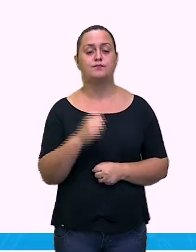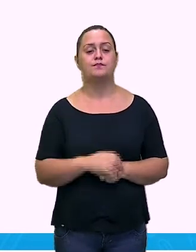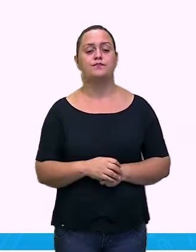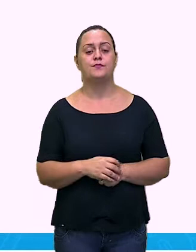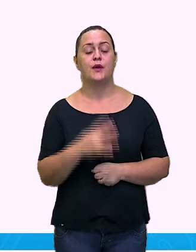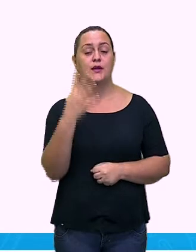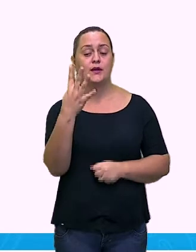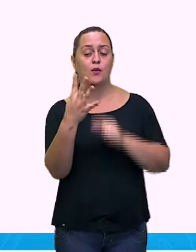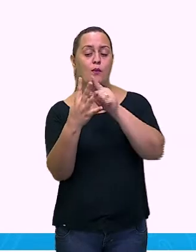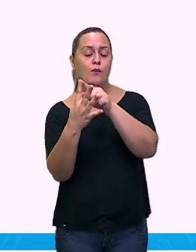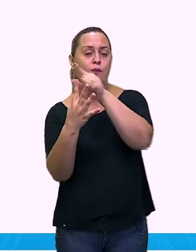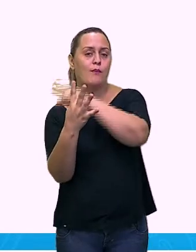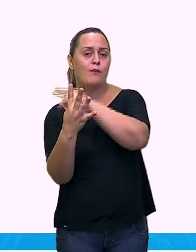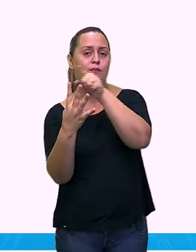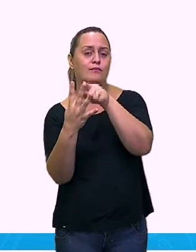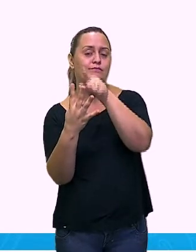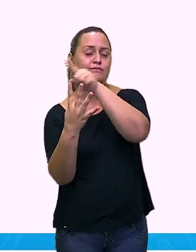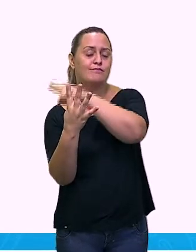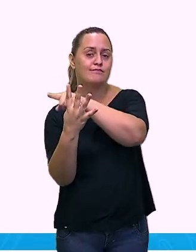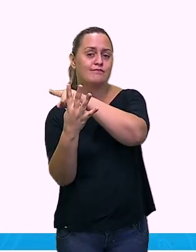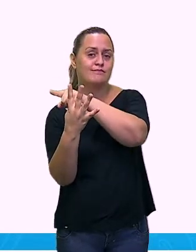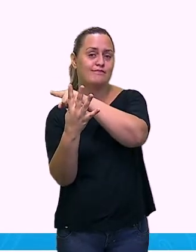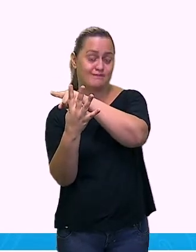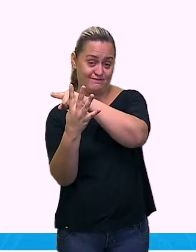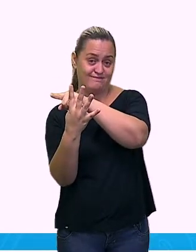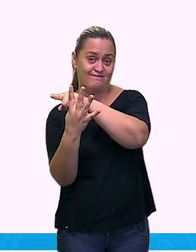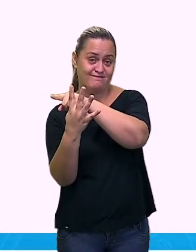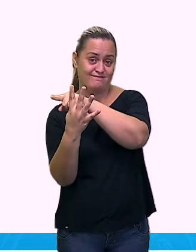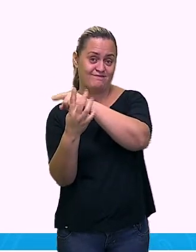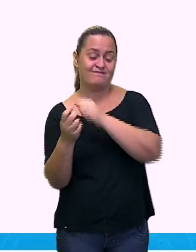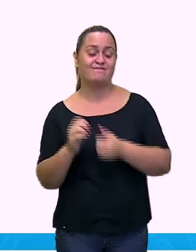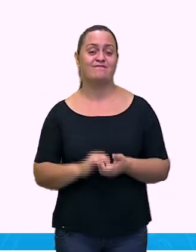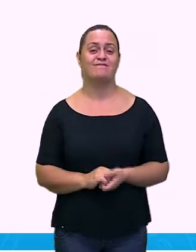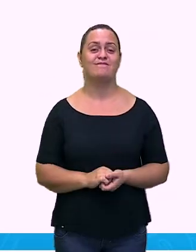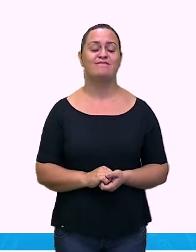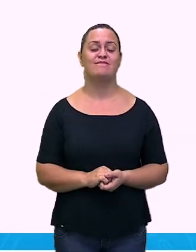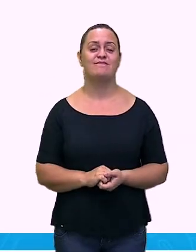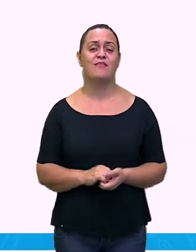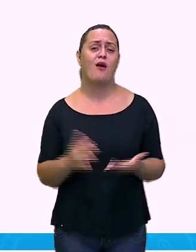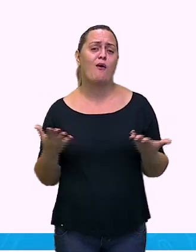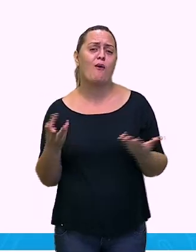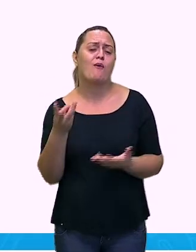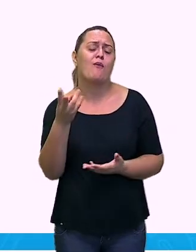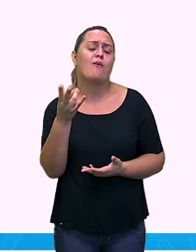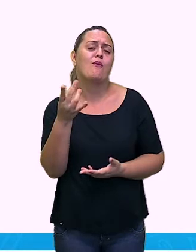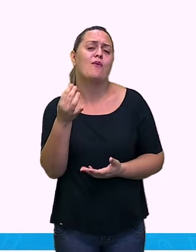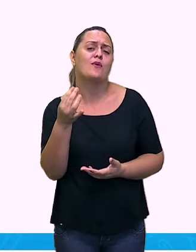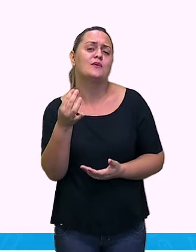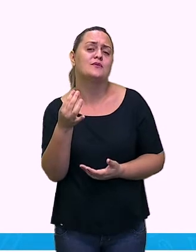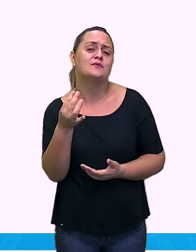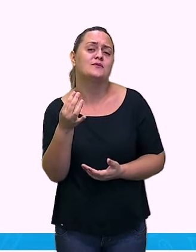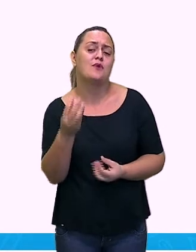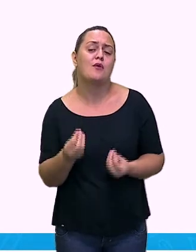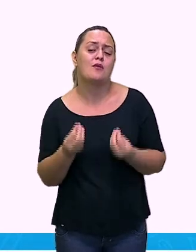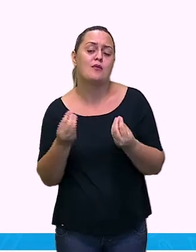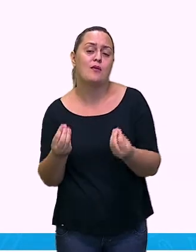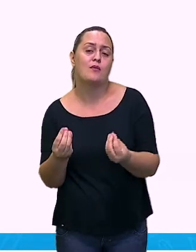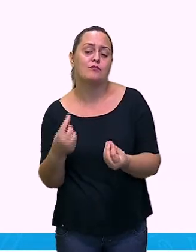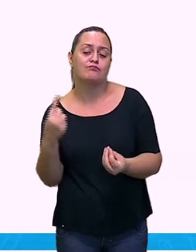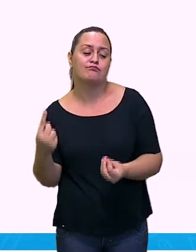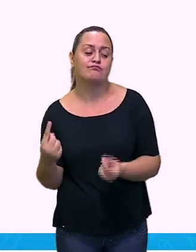para cá um para cá quantos quadradinhos deu para cada